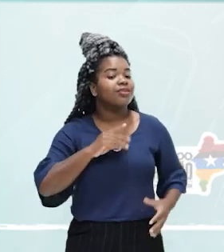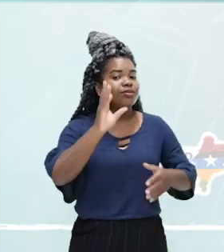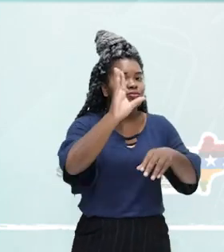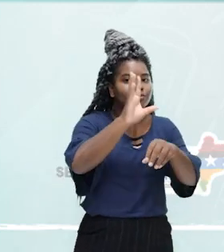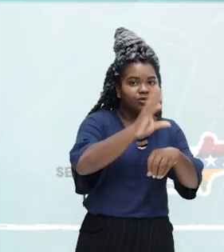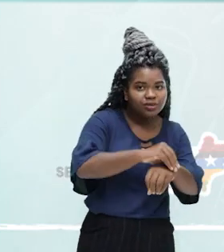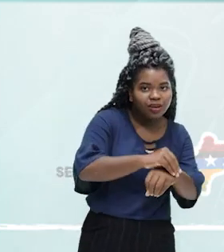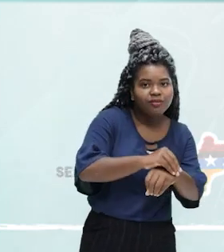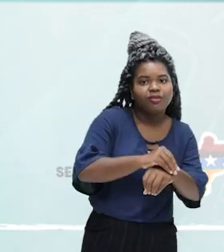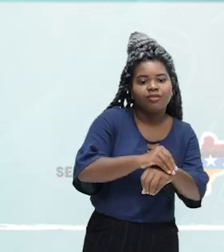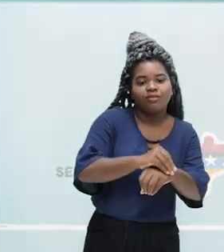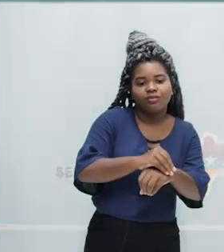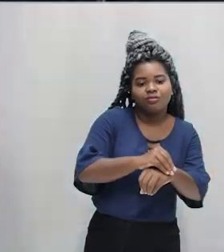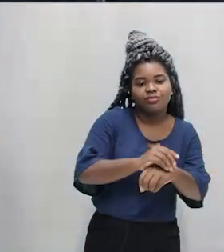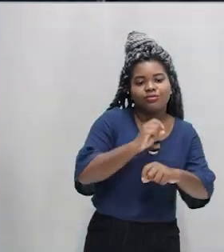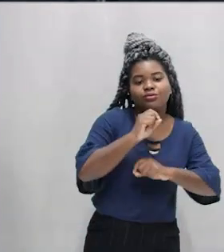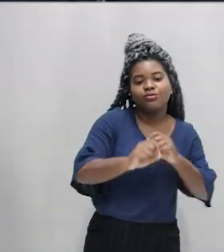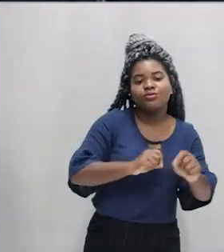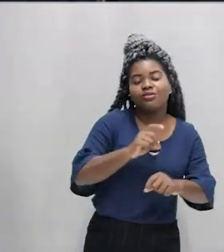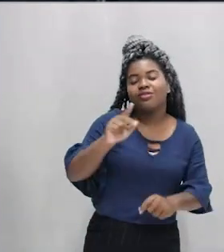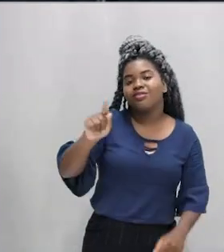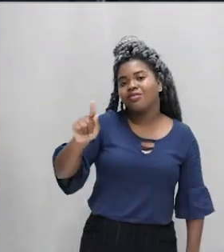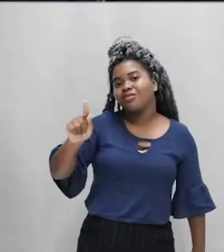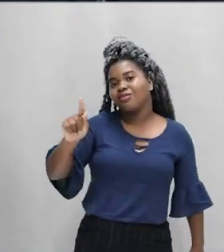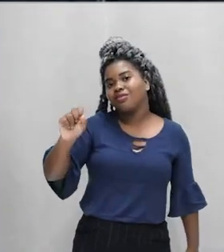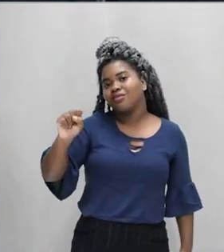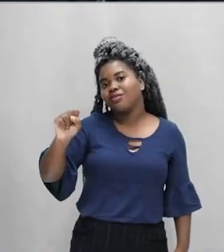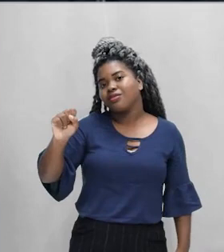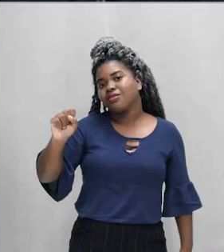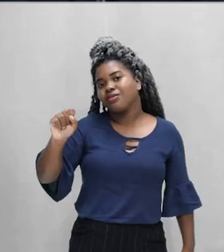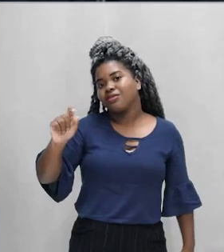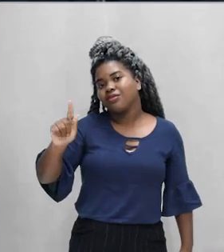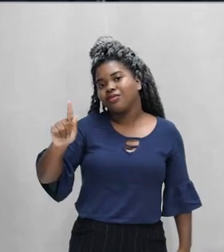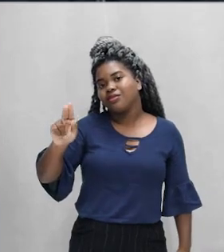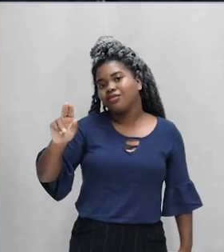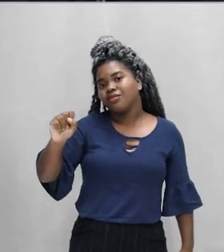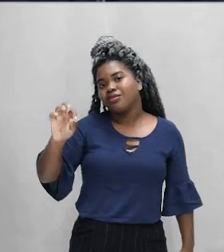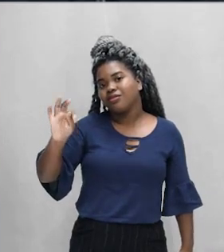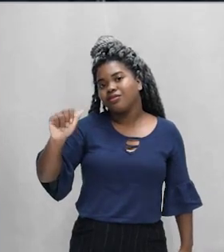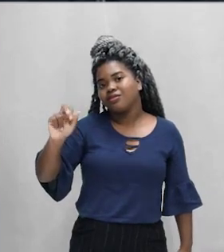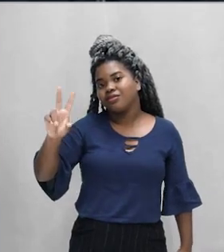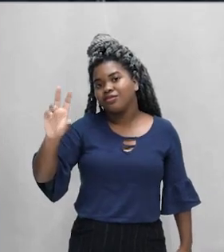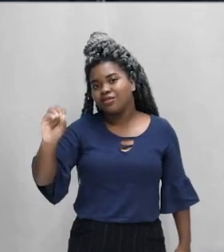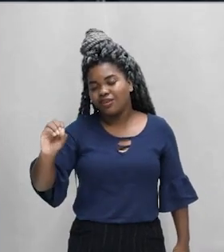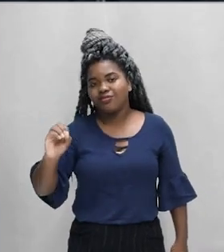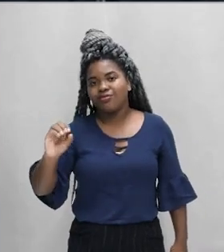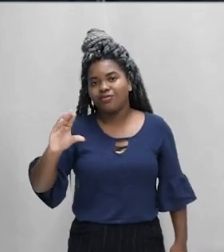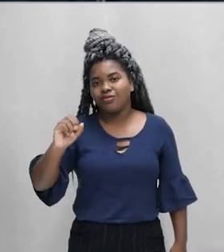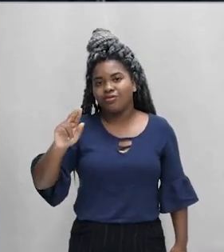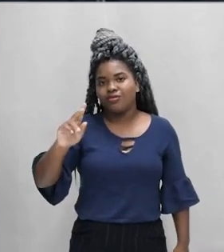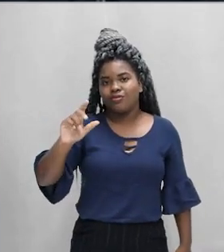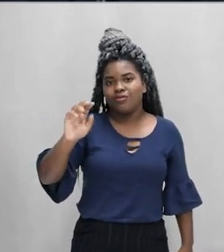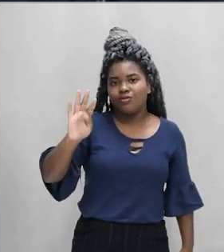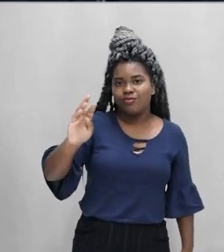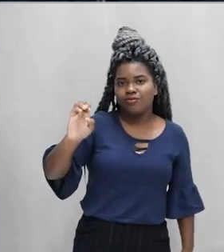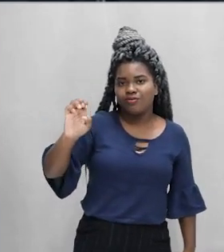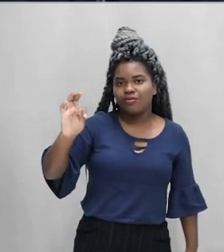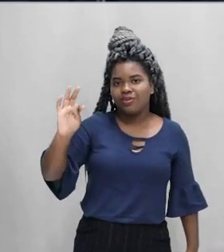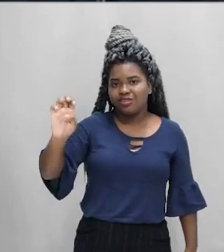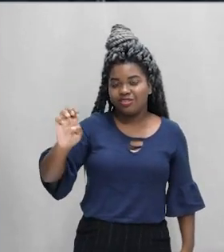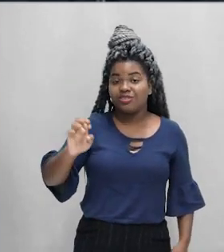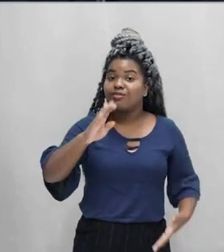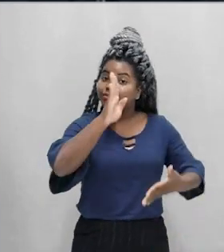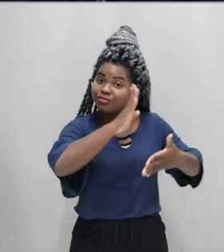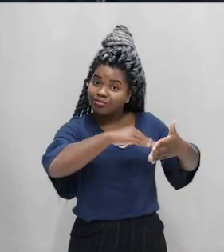o autorretrato do Gustave Colbert, tá? Aquele pintor da nossa primeira aula,